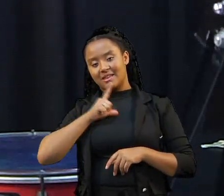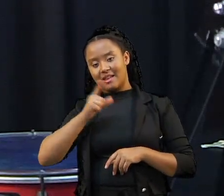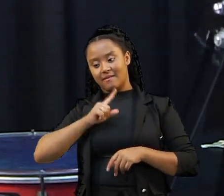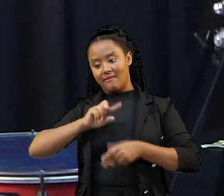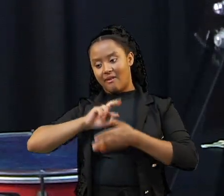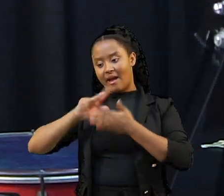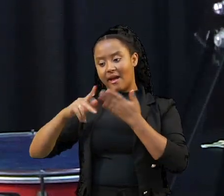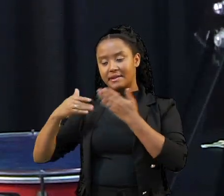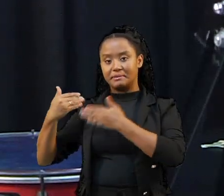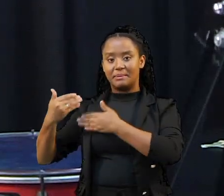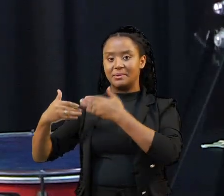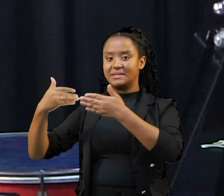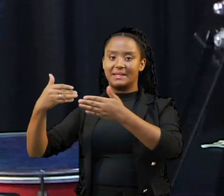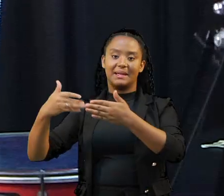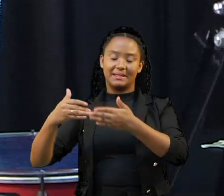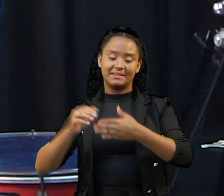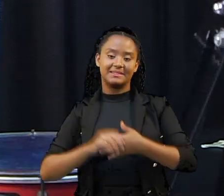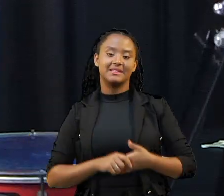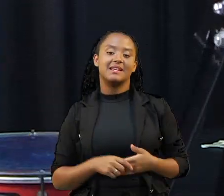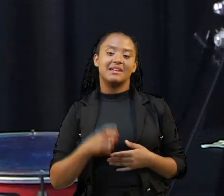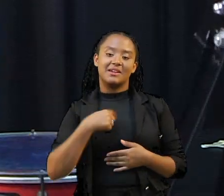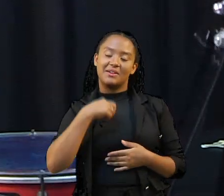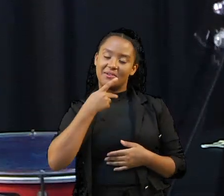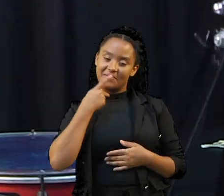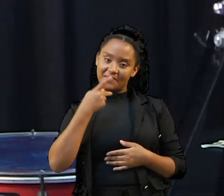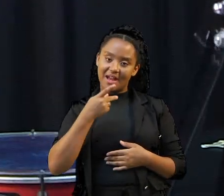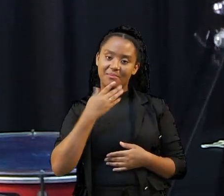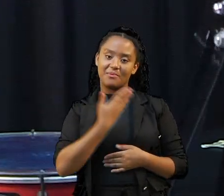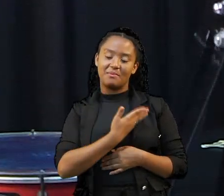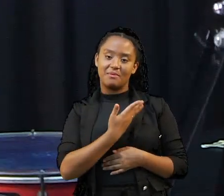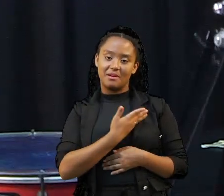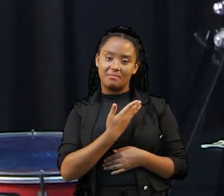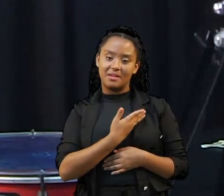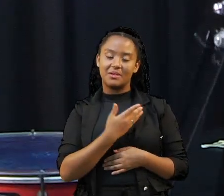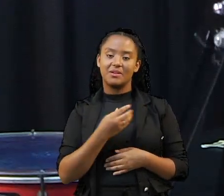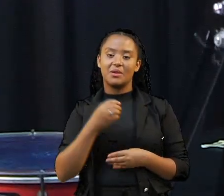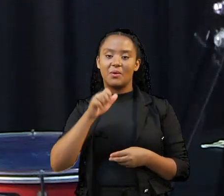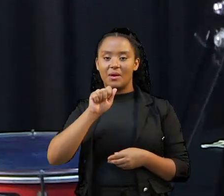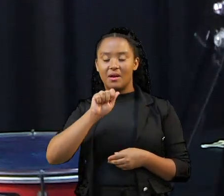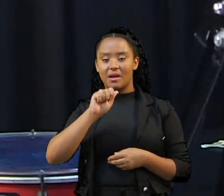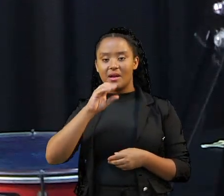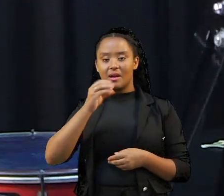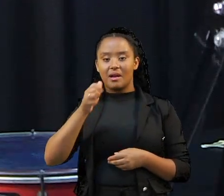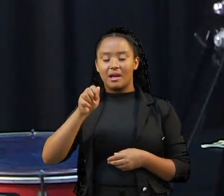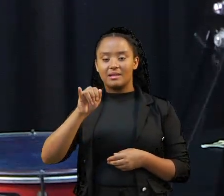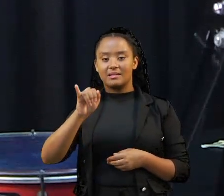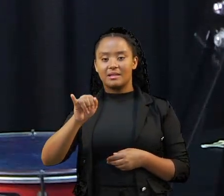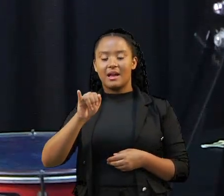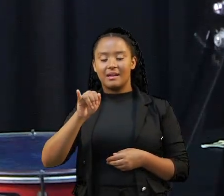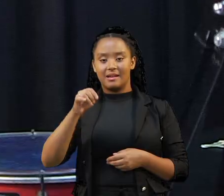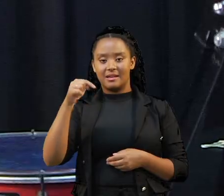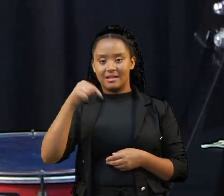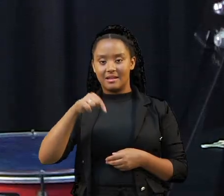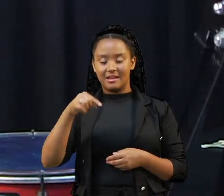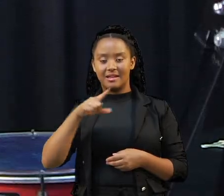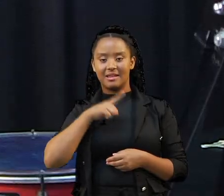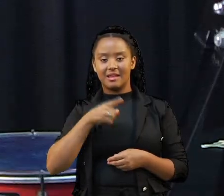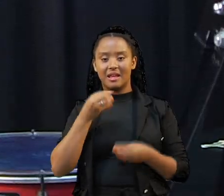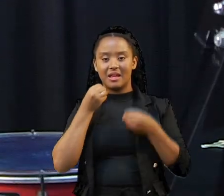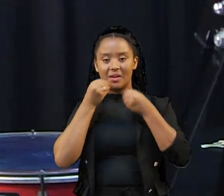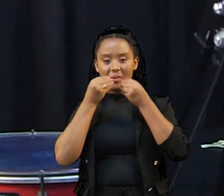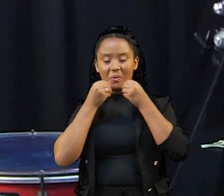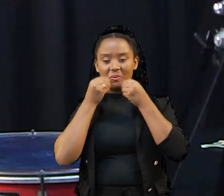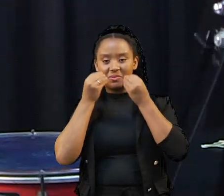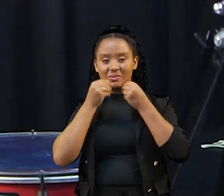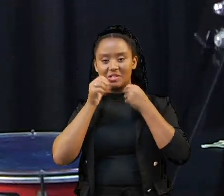né? Eu costumo falar para os meus amigos que o açaí daqui ele tem um gosto de o açaí quase perdendo, sabe? Quase